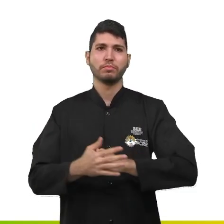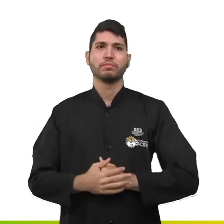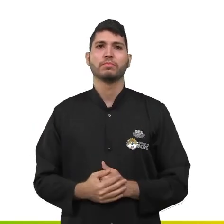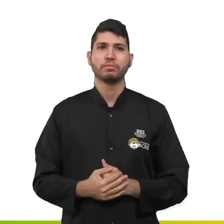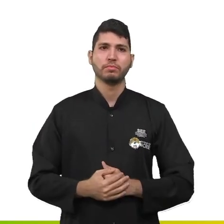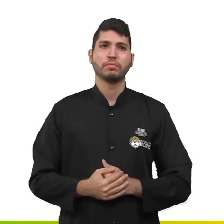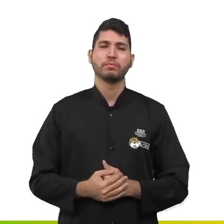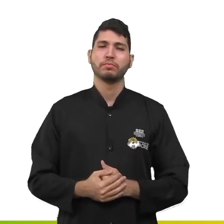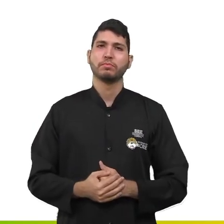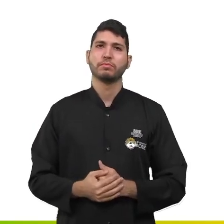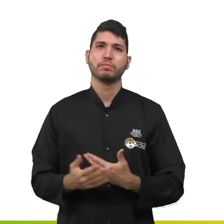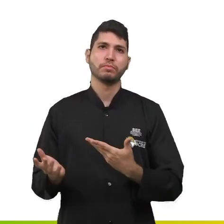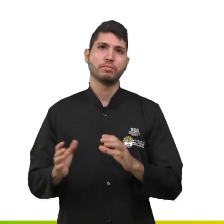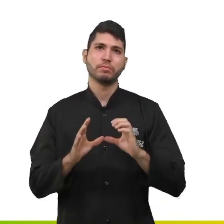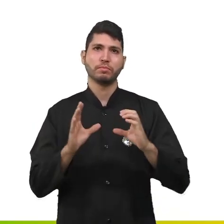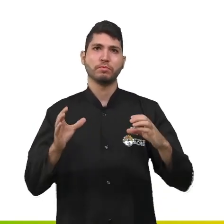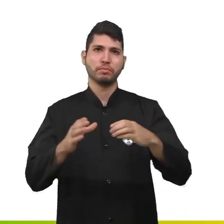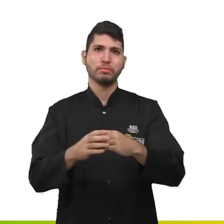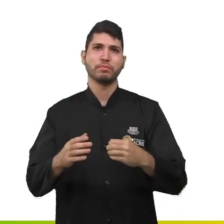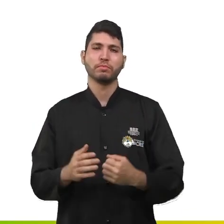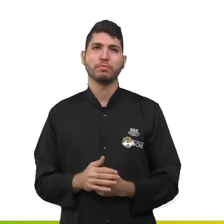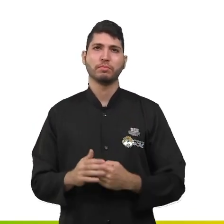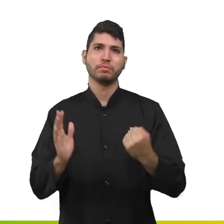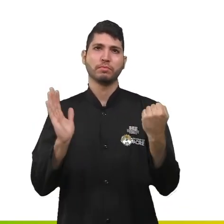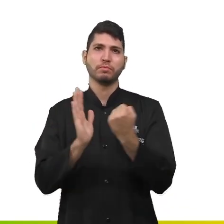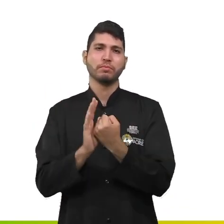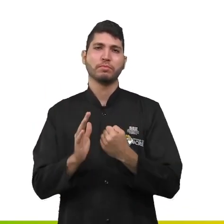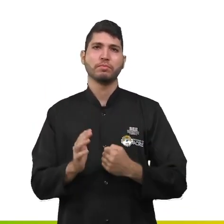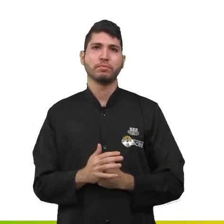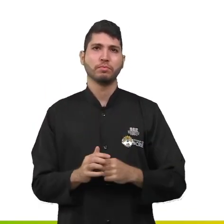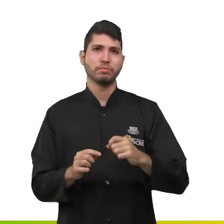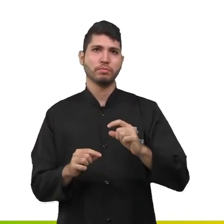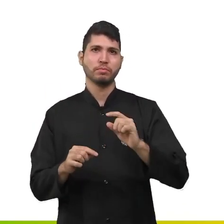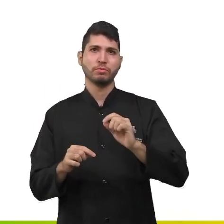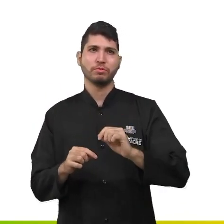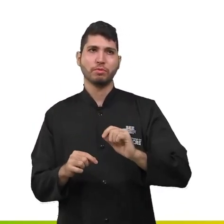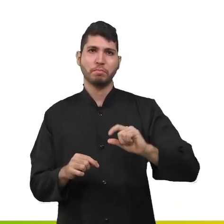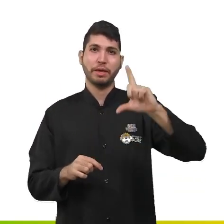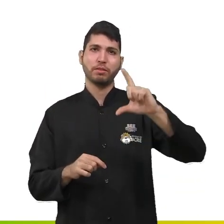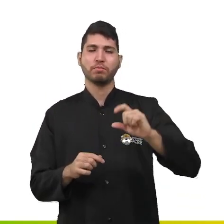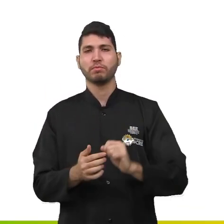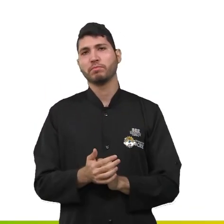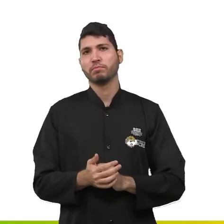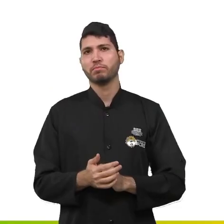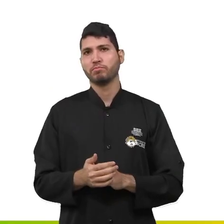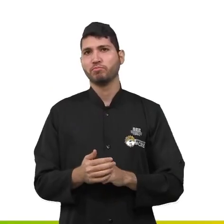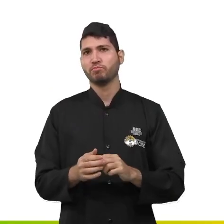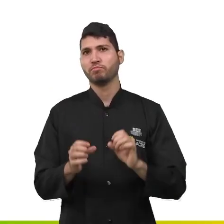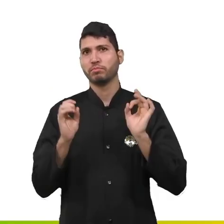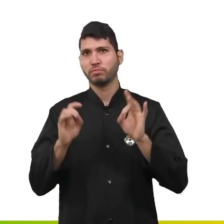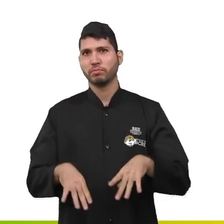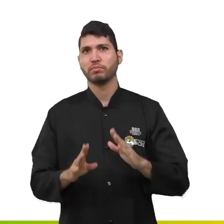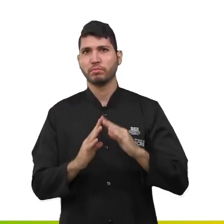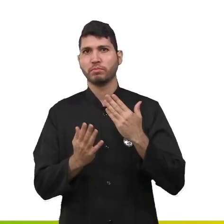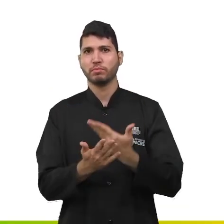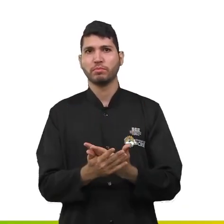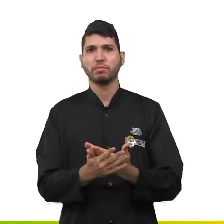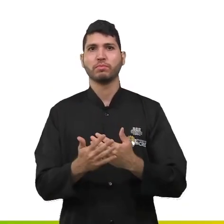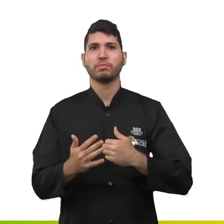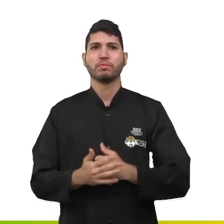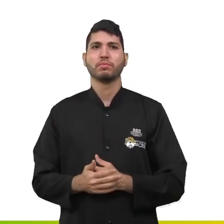aqui, Em uma comunidade marcada por altos índices de evasão escolar e envolvimento de jovens com o tráfico